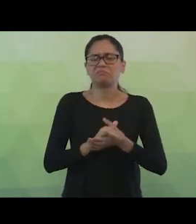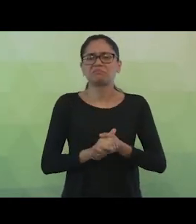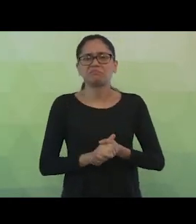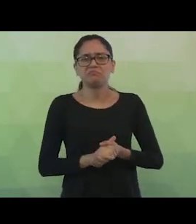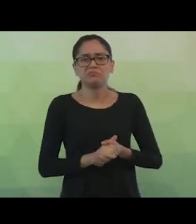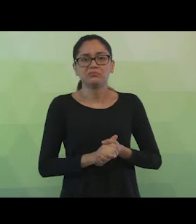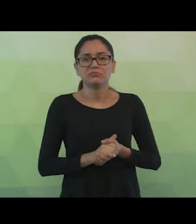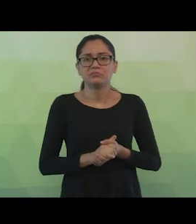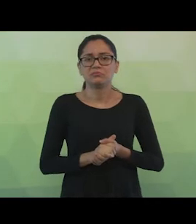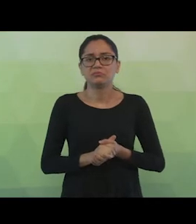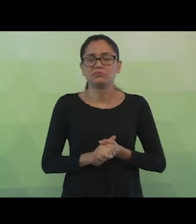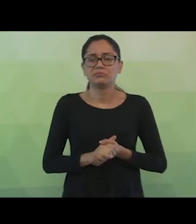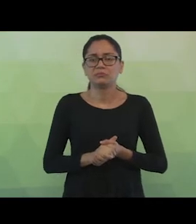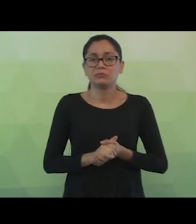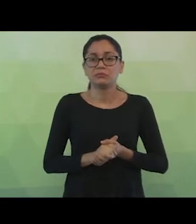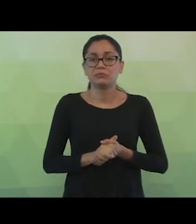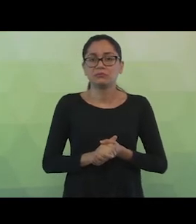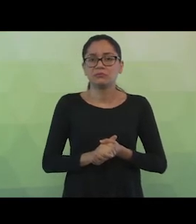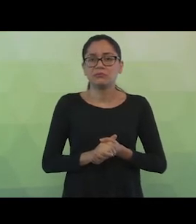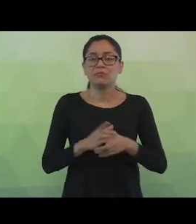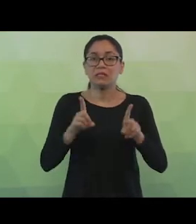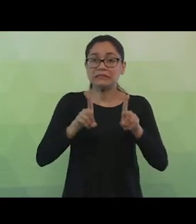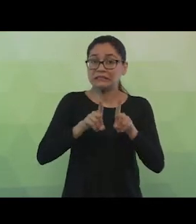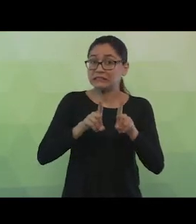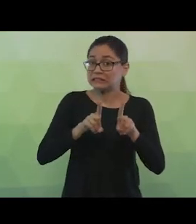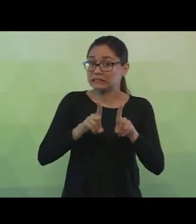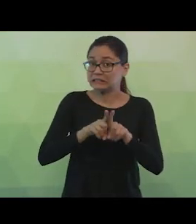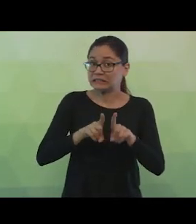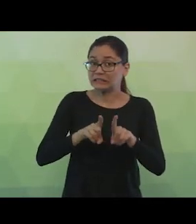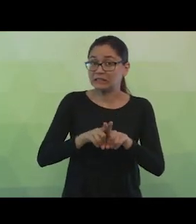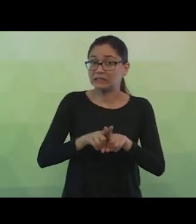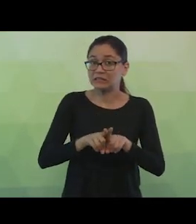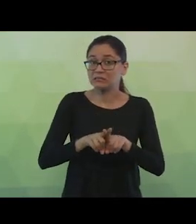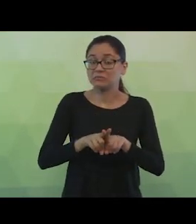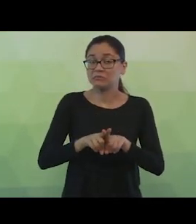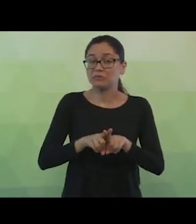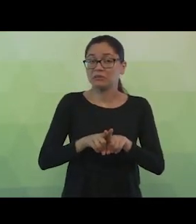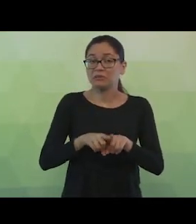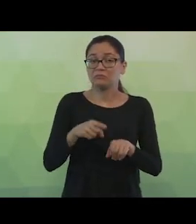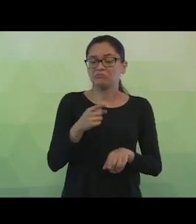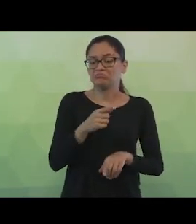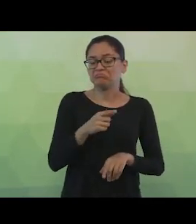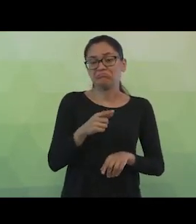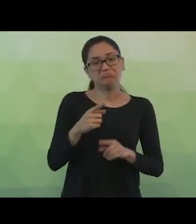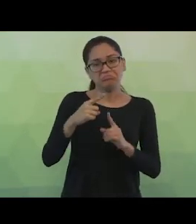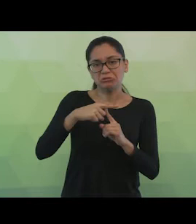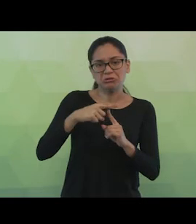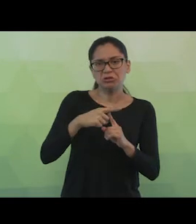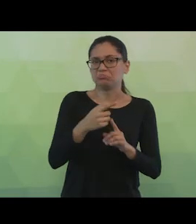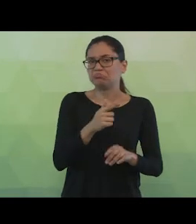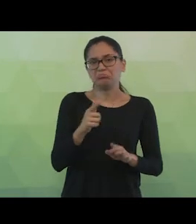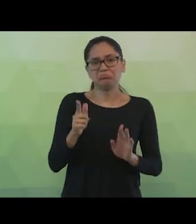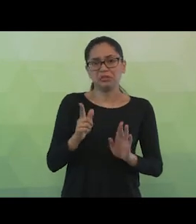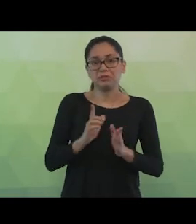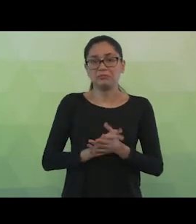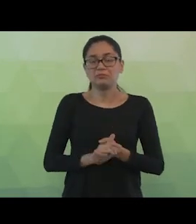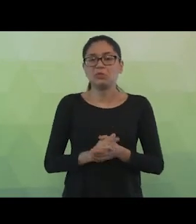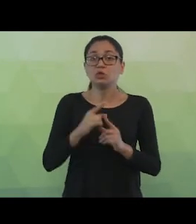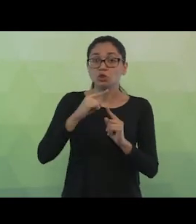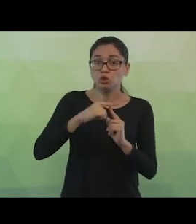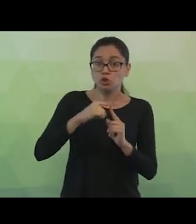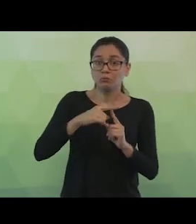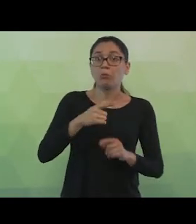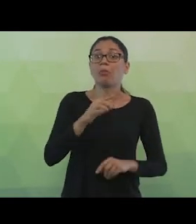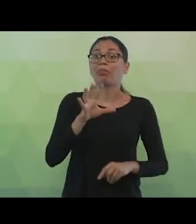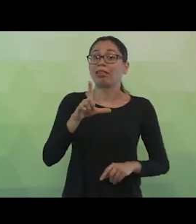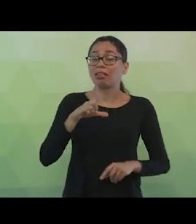como também não ser declarado esse tipo. Para saber os tipos existentes,